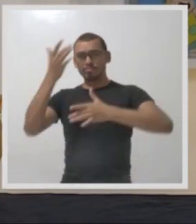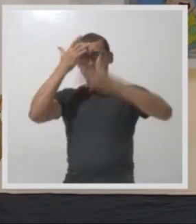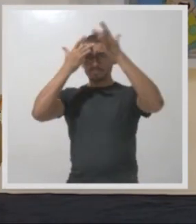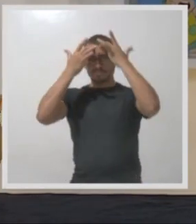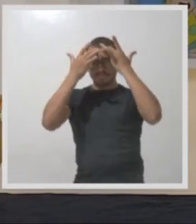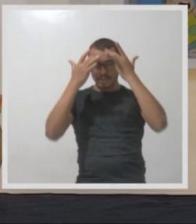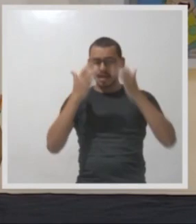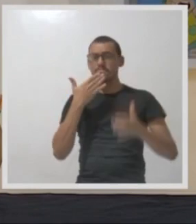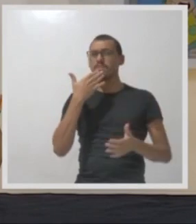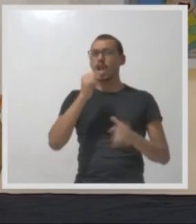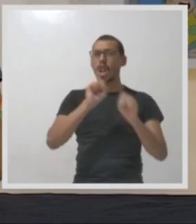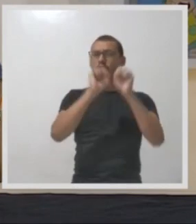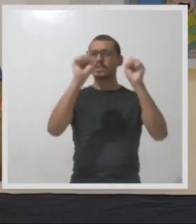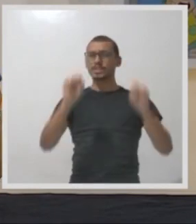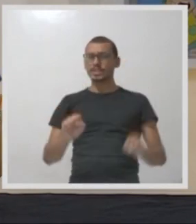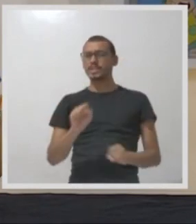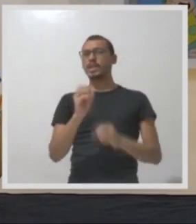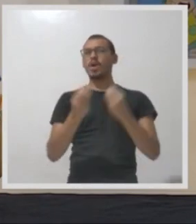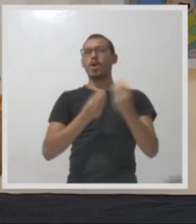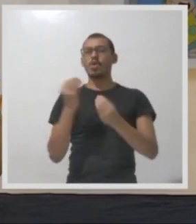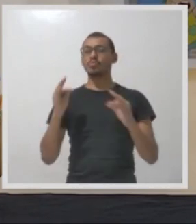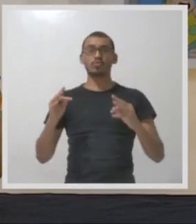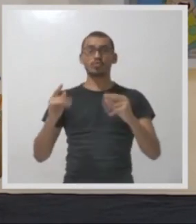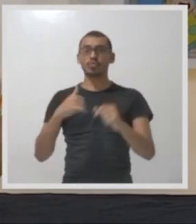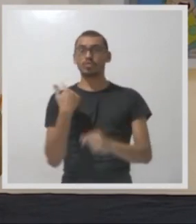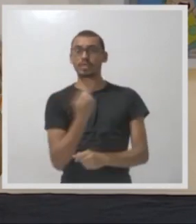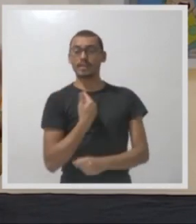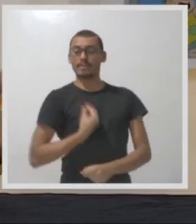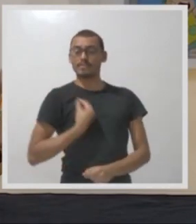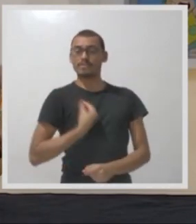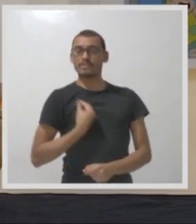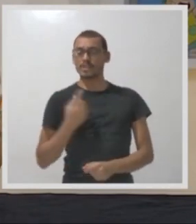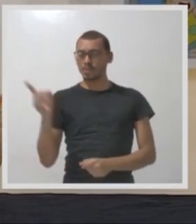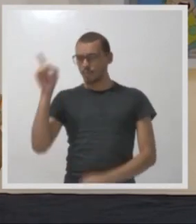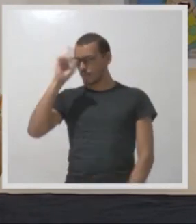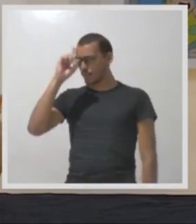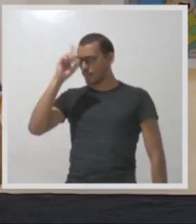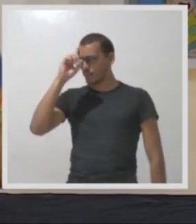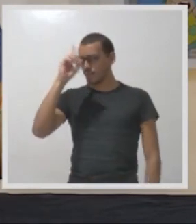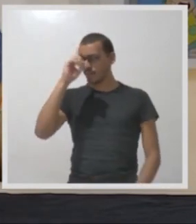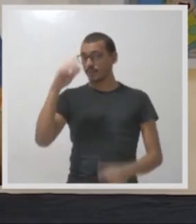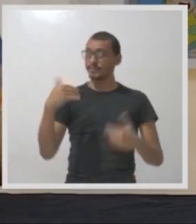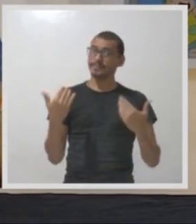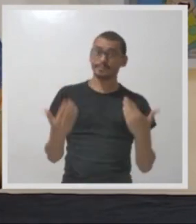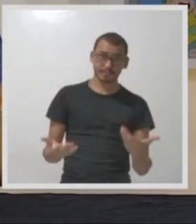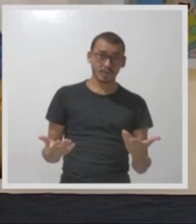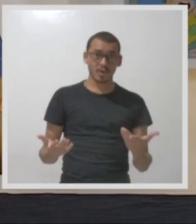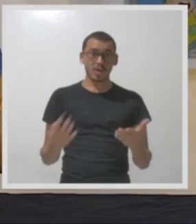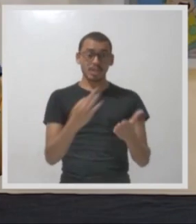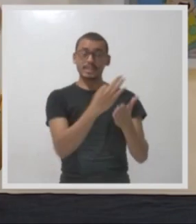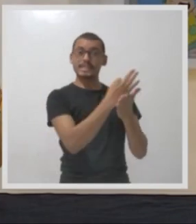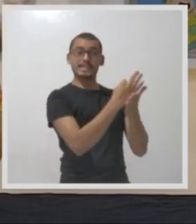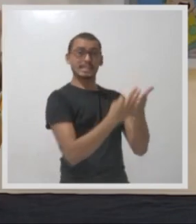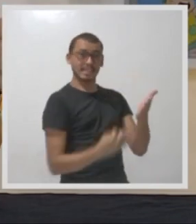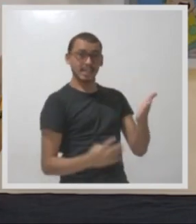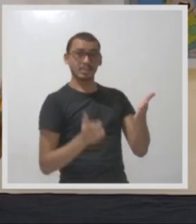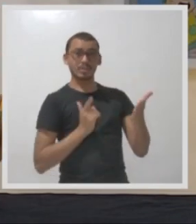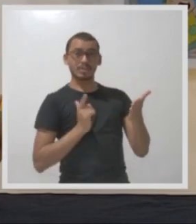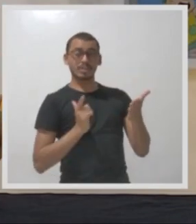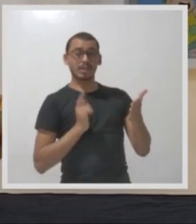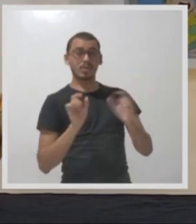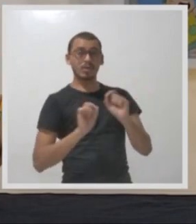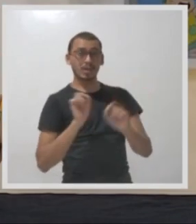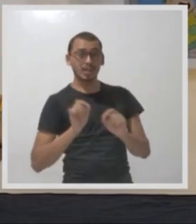mais sistematizada de tudo isso que nós temos convivido diariamente. Afinal de contas, os textos, eles fazem parte do